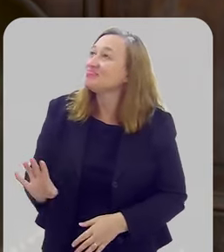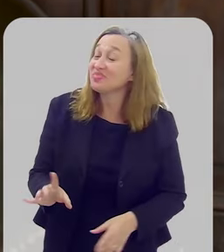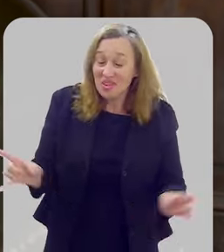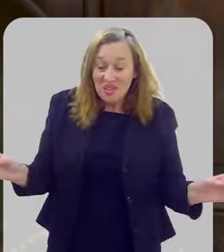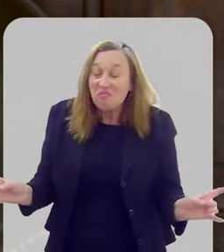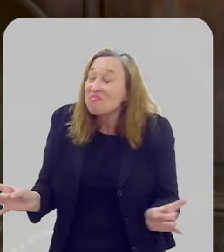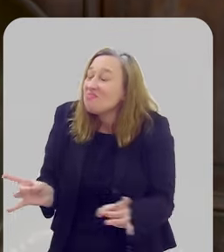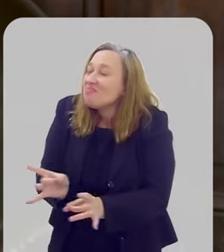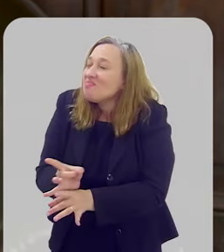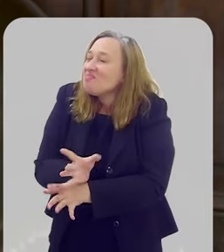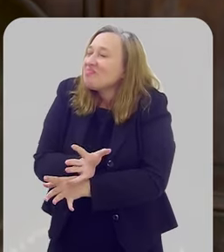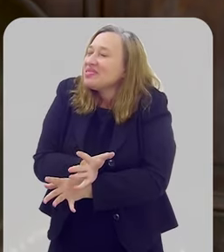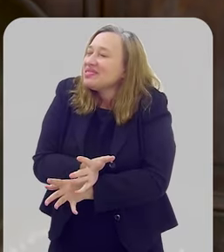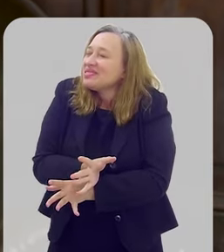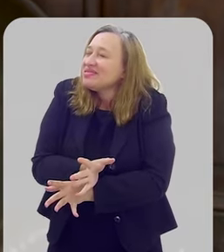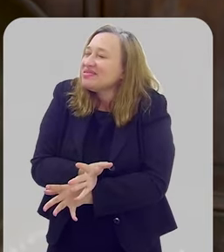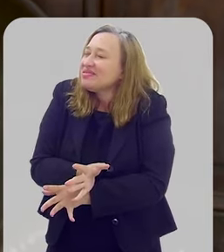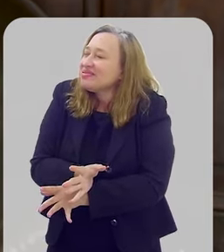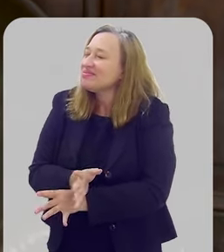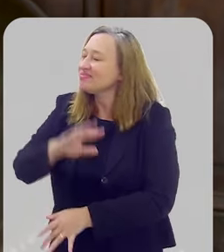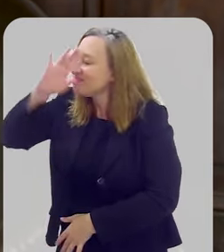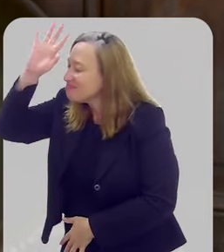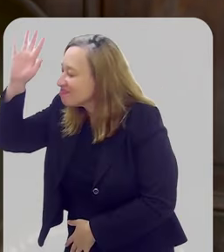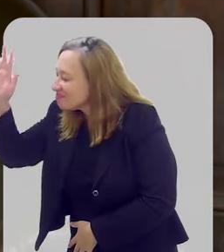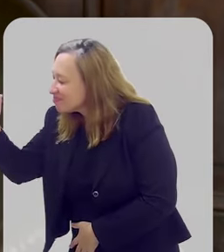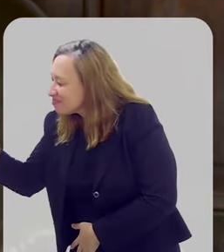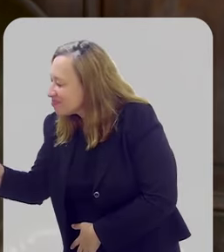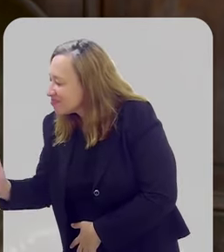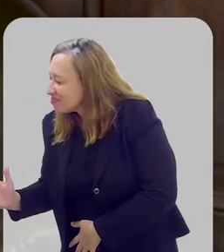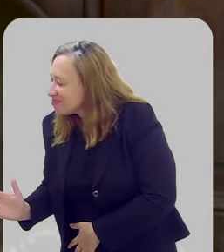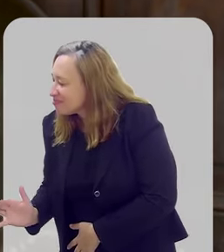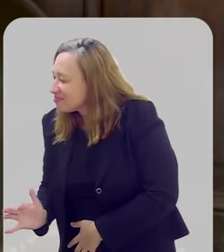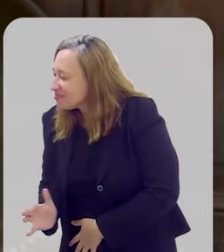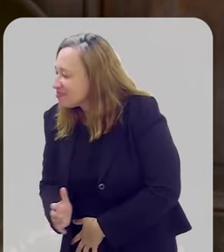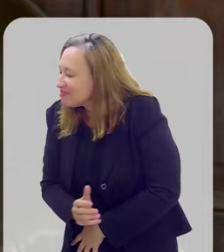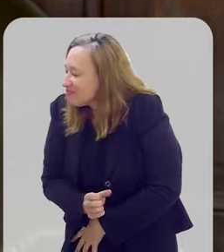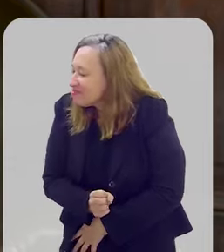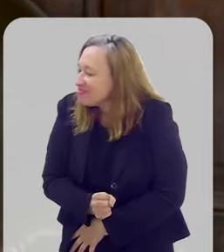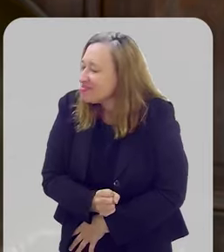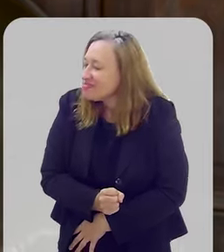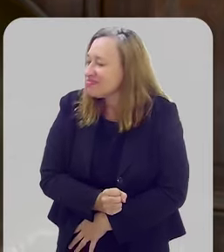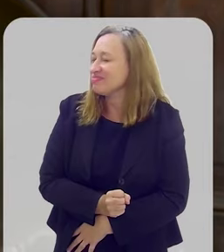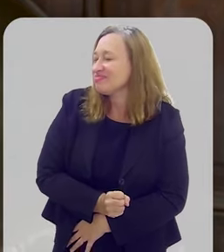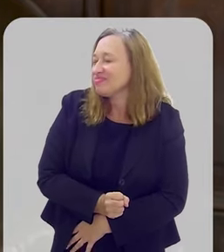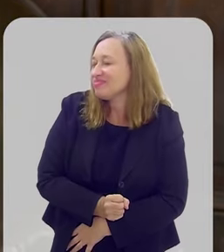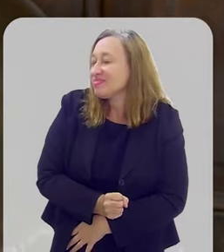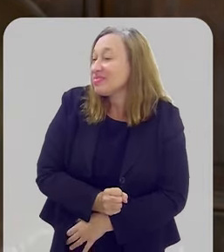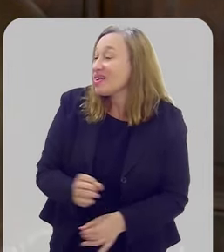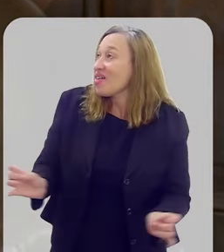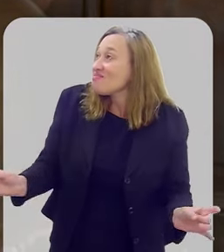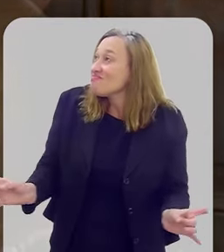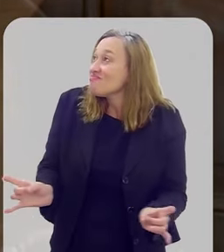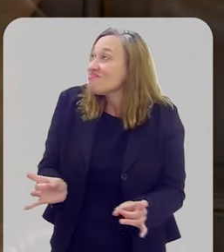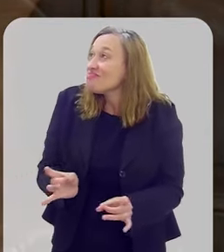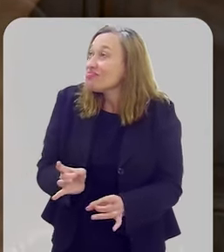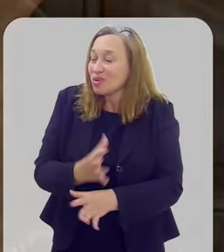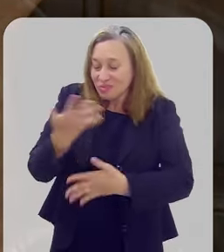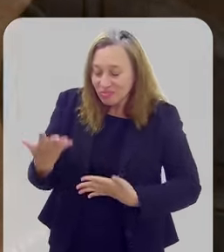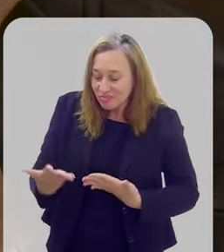mais pronto para te adorar pronto para me